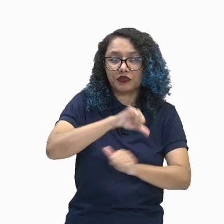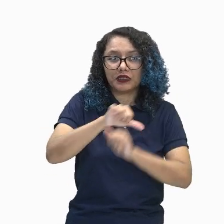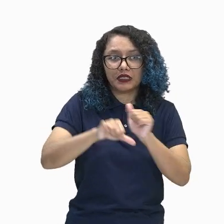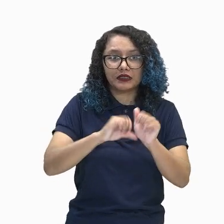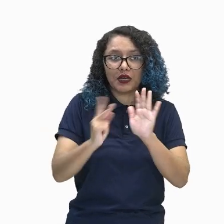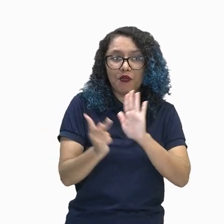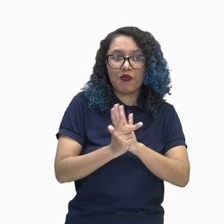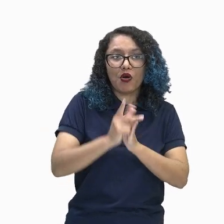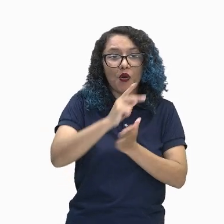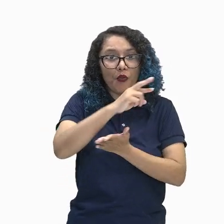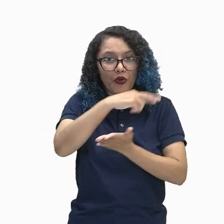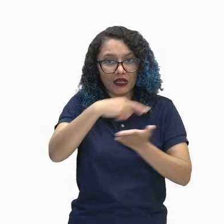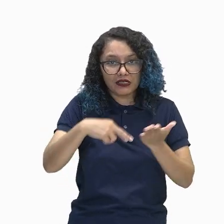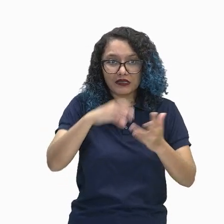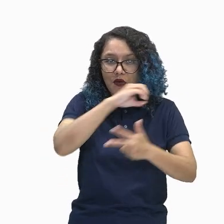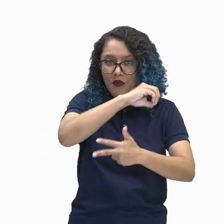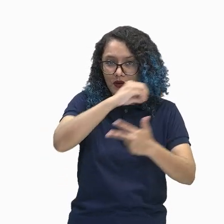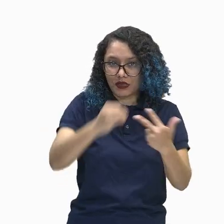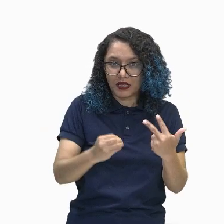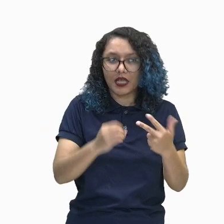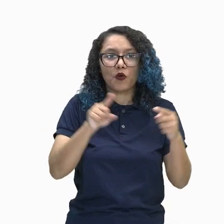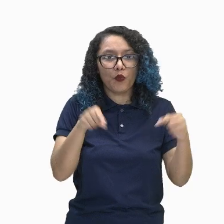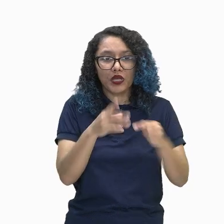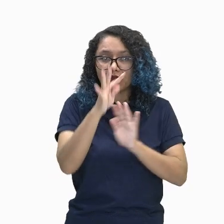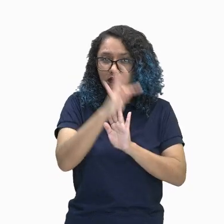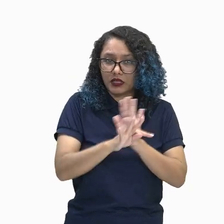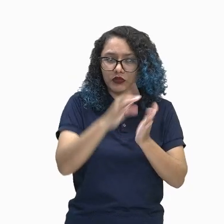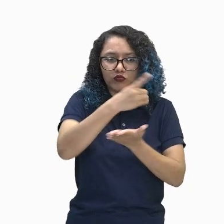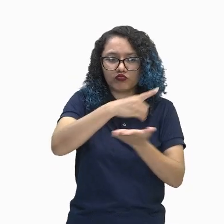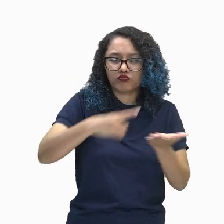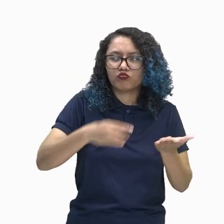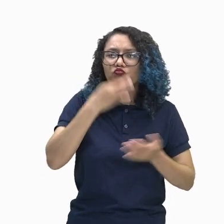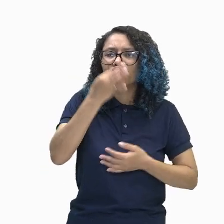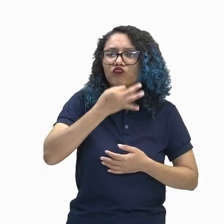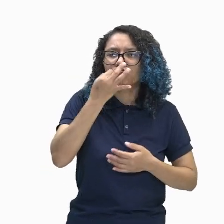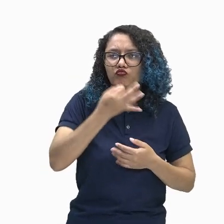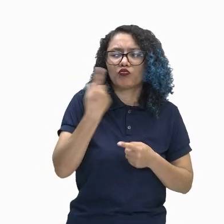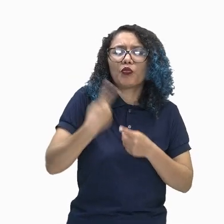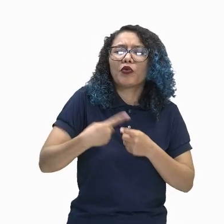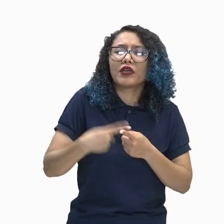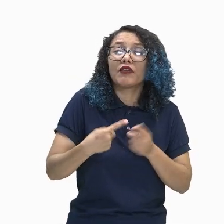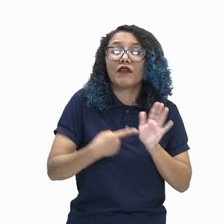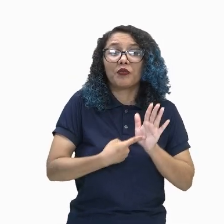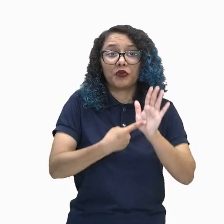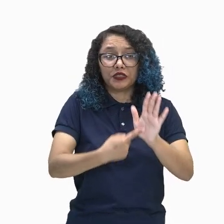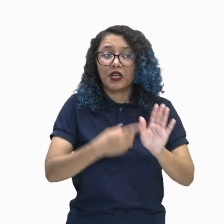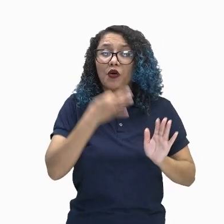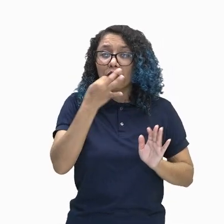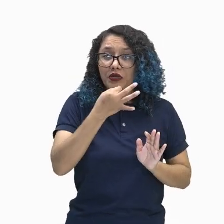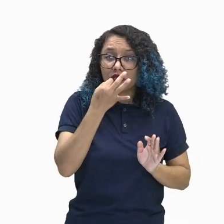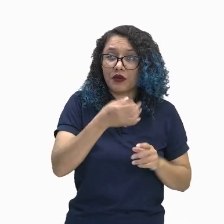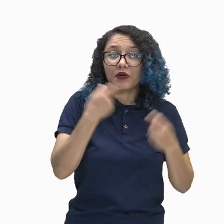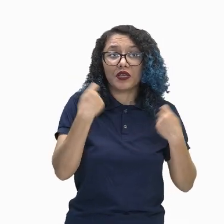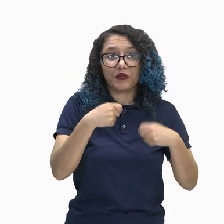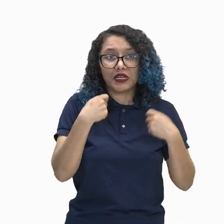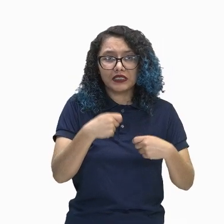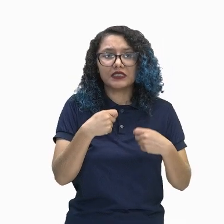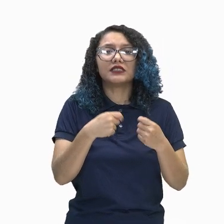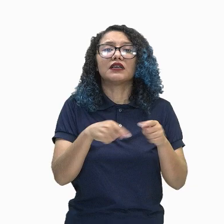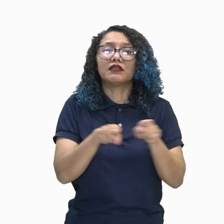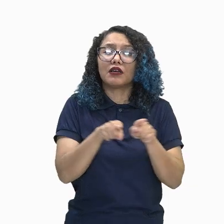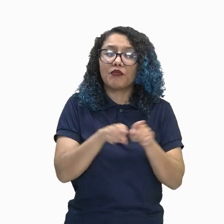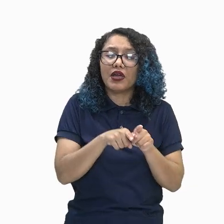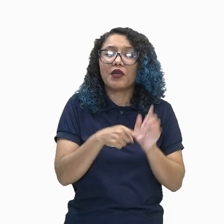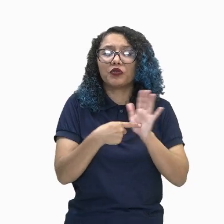Um texto dissertativo, argumentativo. Por quê? Porque você vai apresentar uma opinião e você vai apresentar argumentos